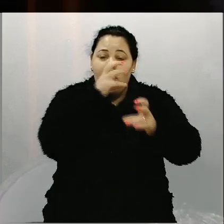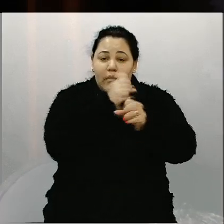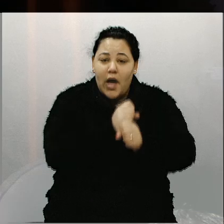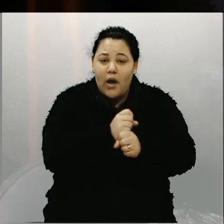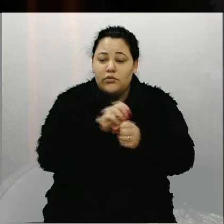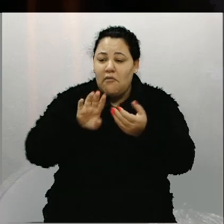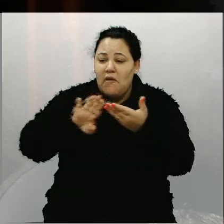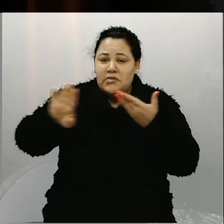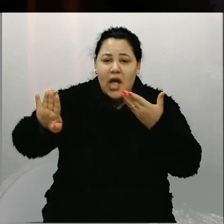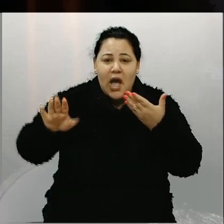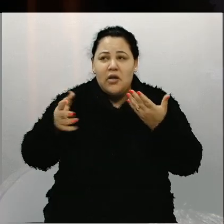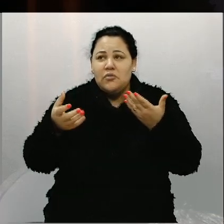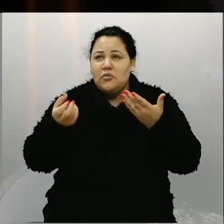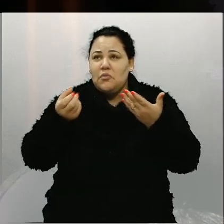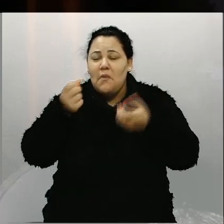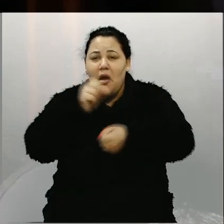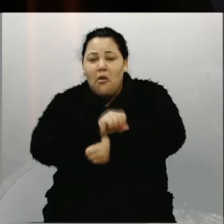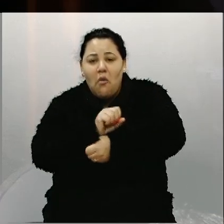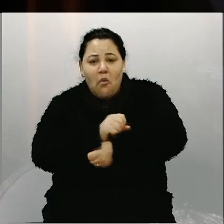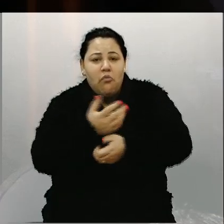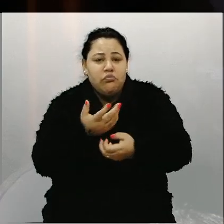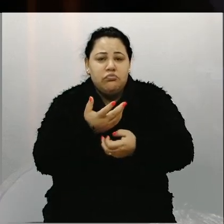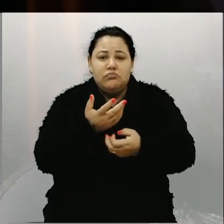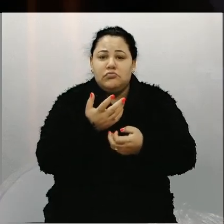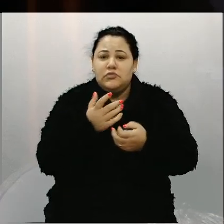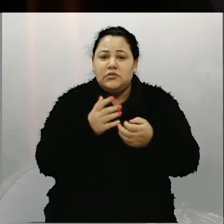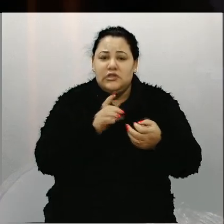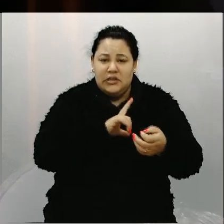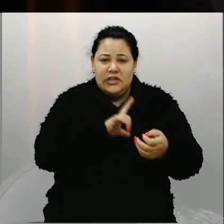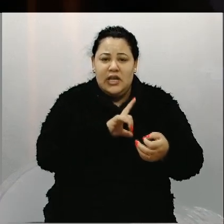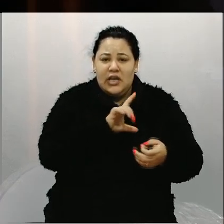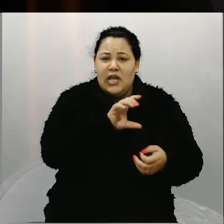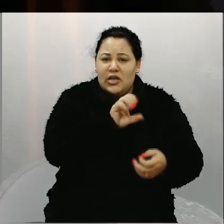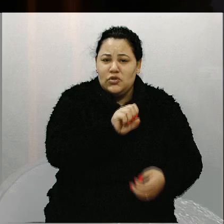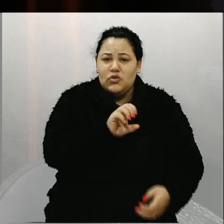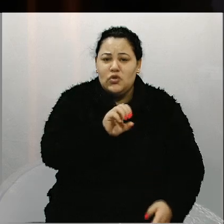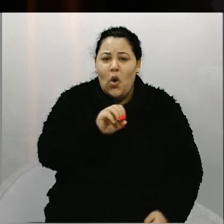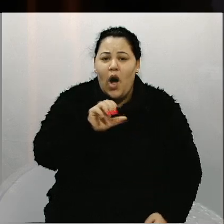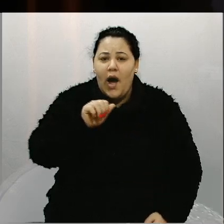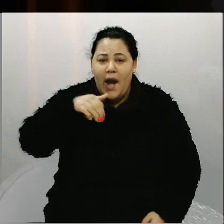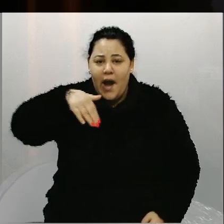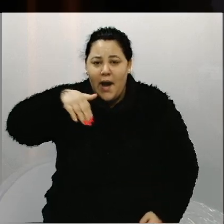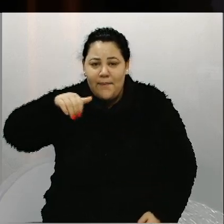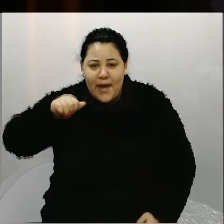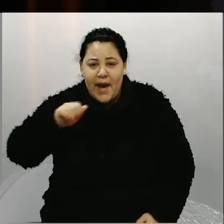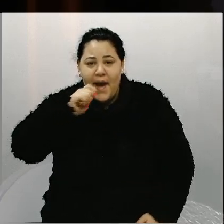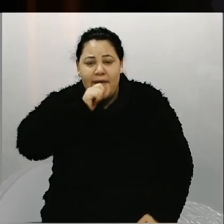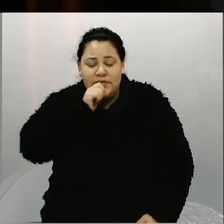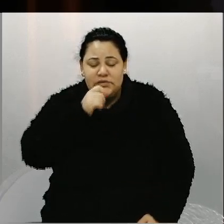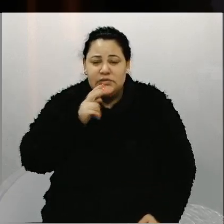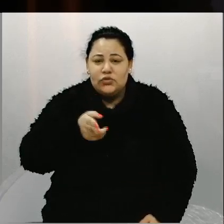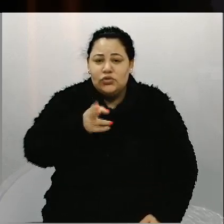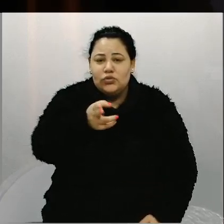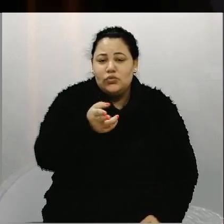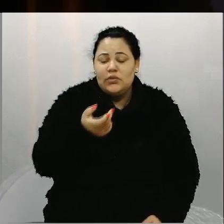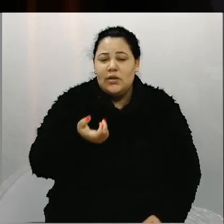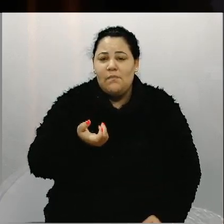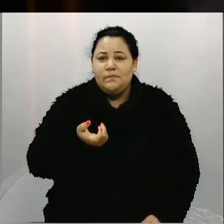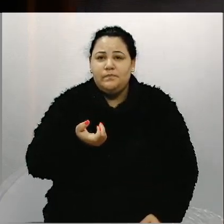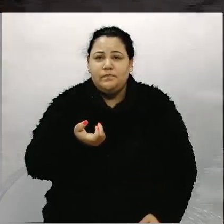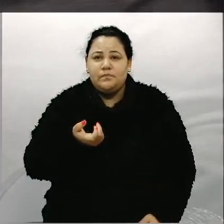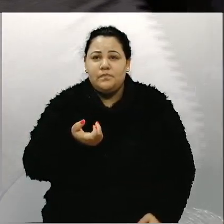terminado, foi terminado, já não existe mais a SUAMA, existe a antiga SUAMA, né? O canil municipal existe ainda, não existe?